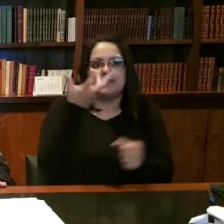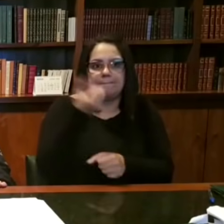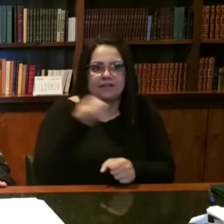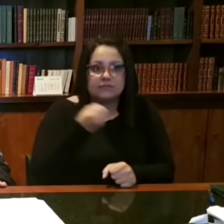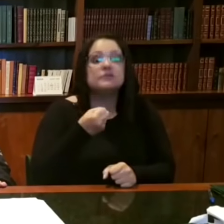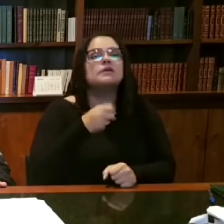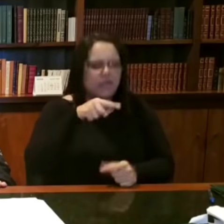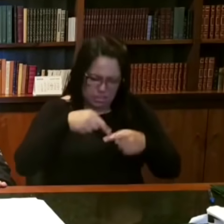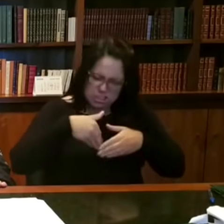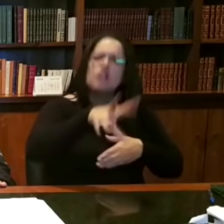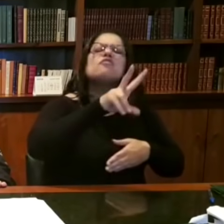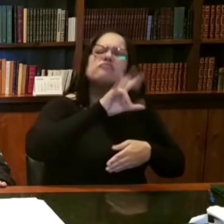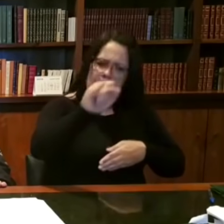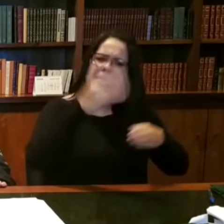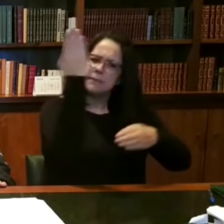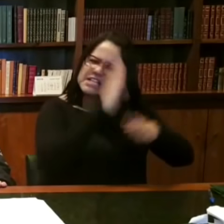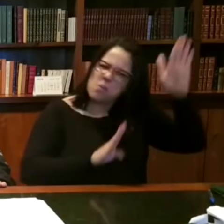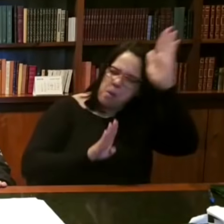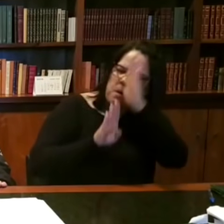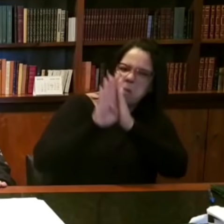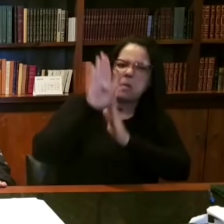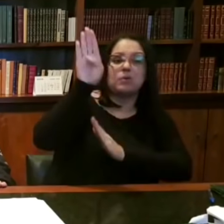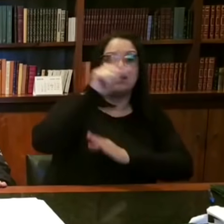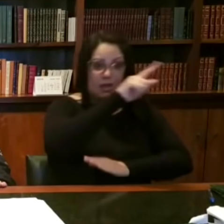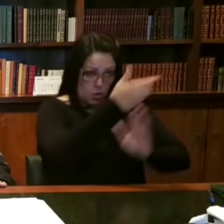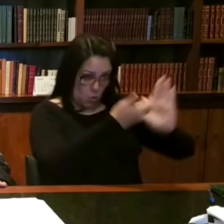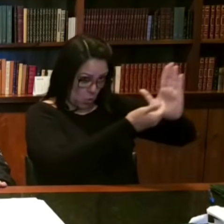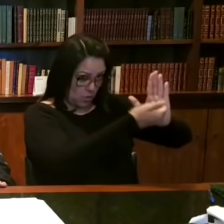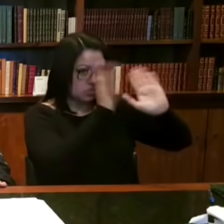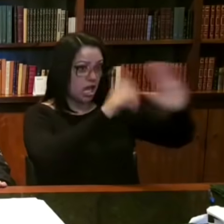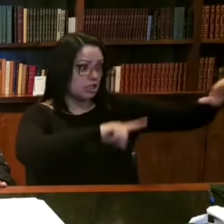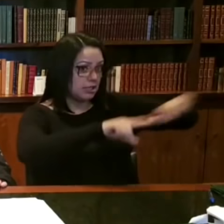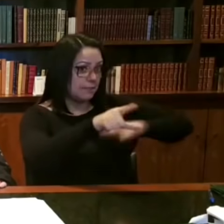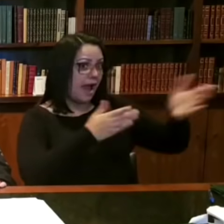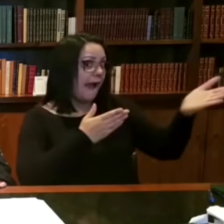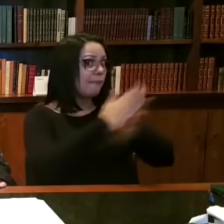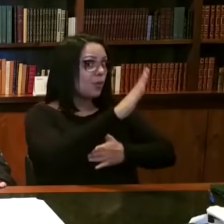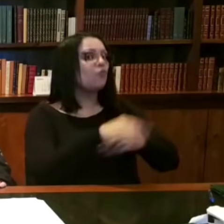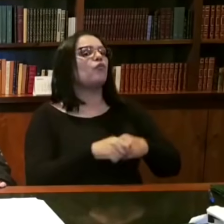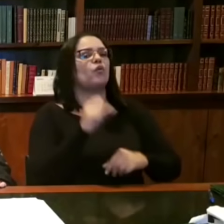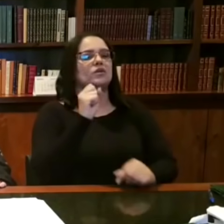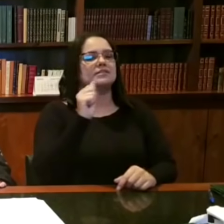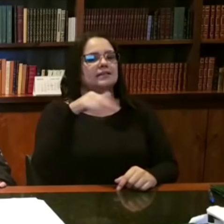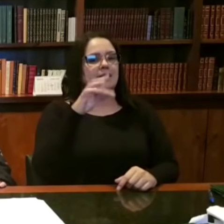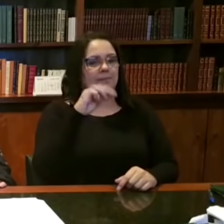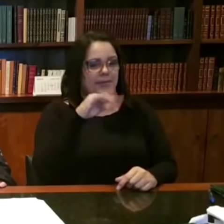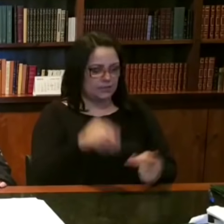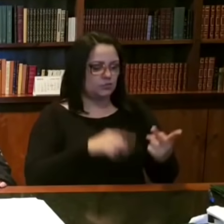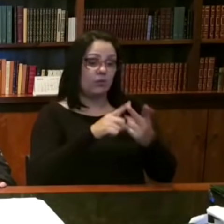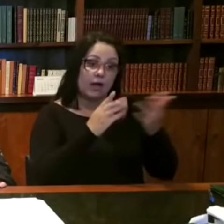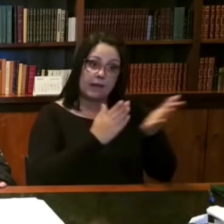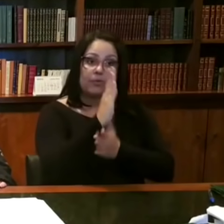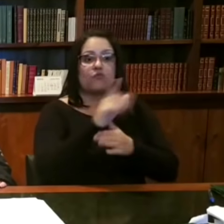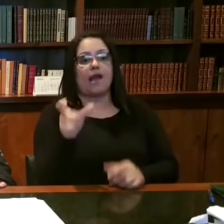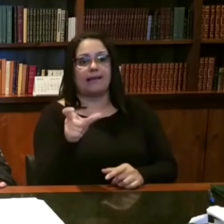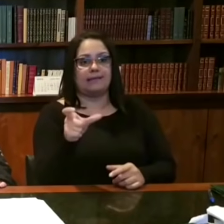a pandemia, o Congresso está trabalhando, está todo mundo lá trabalhando. Aprovaram o saneamento ontem, aprovaram a carteira de motorista. Quer dizer,